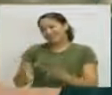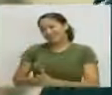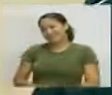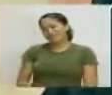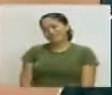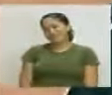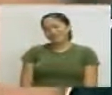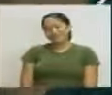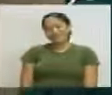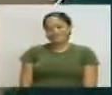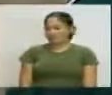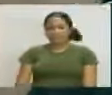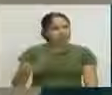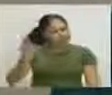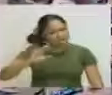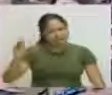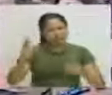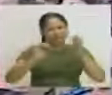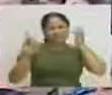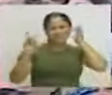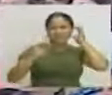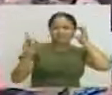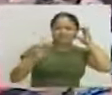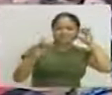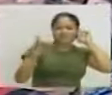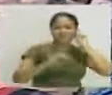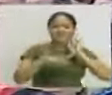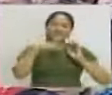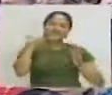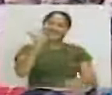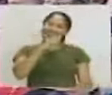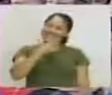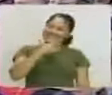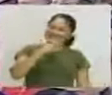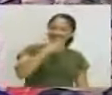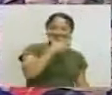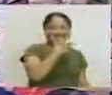Não, o sorriso que nós queremos é definitivo